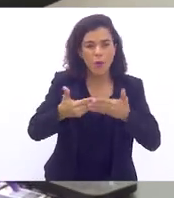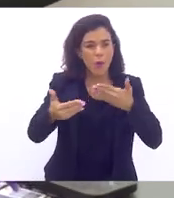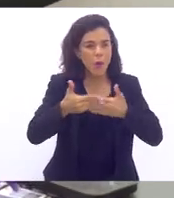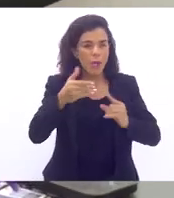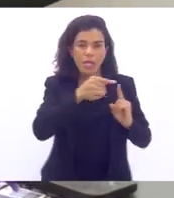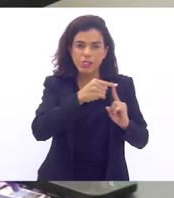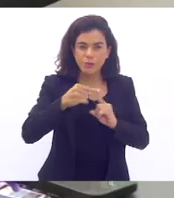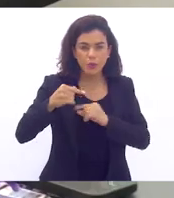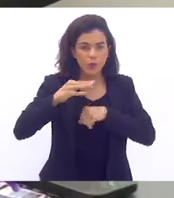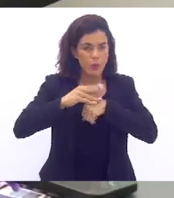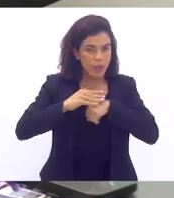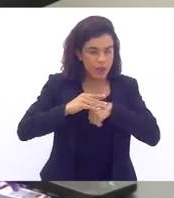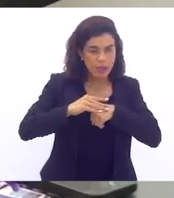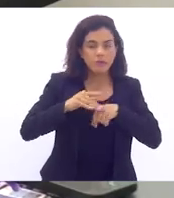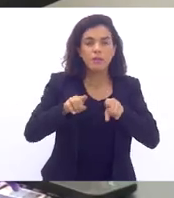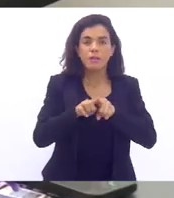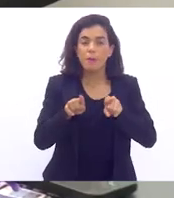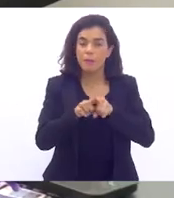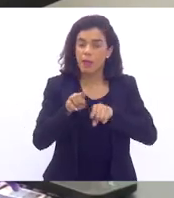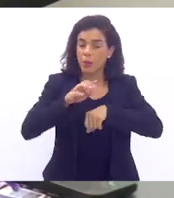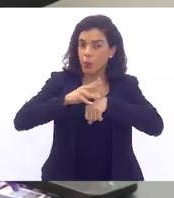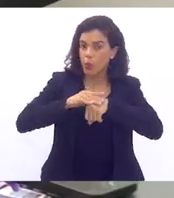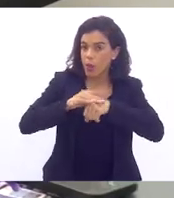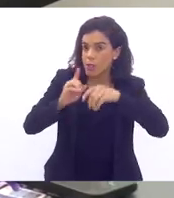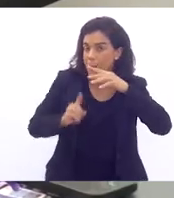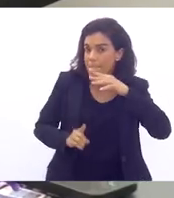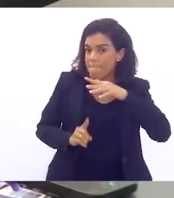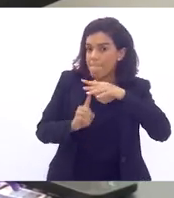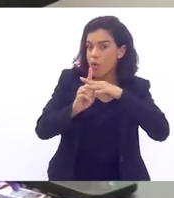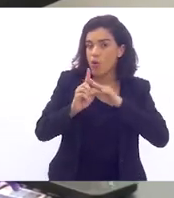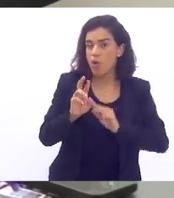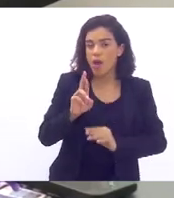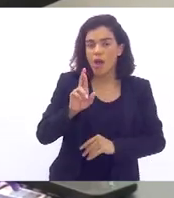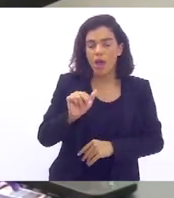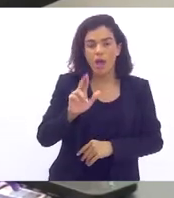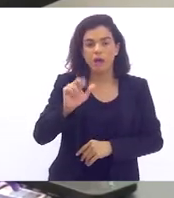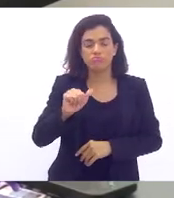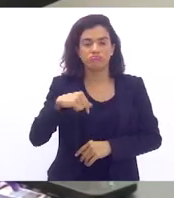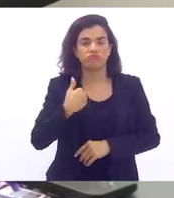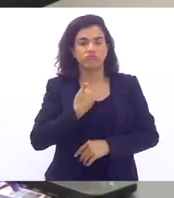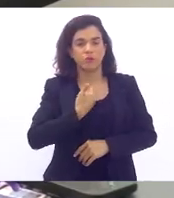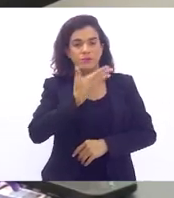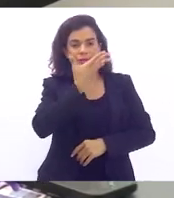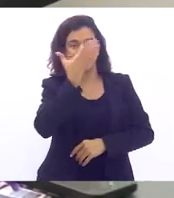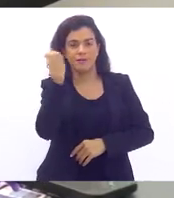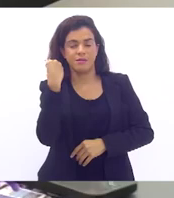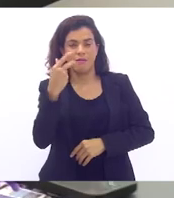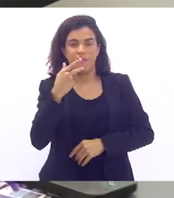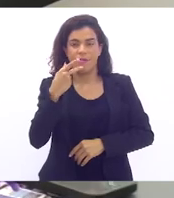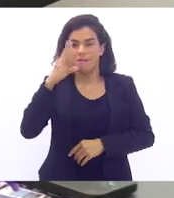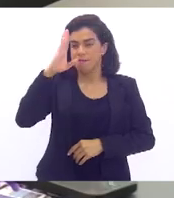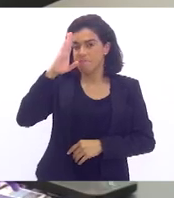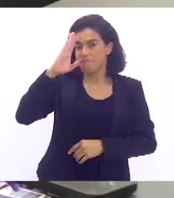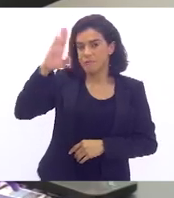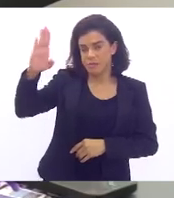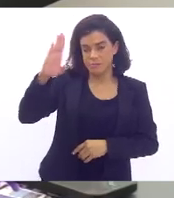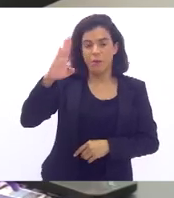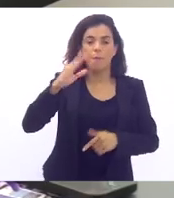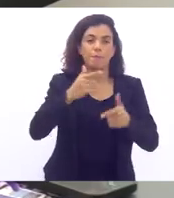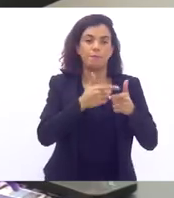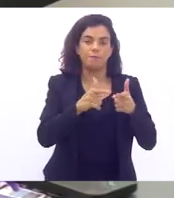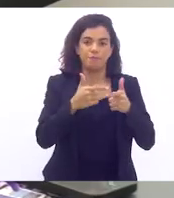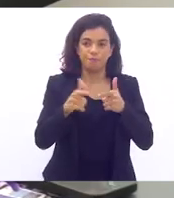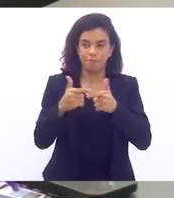Principalmente quando nós falamos Rara Nós esquecemos muitas vezes em mencionar o principal problema